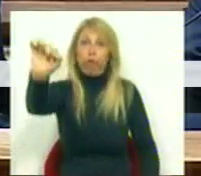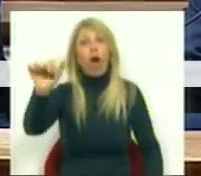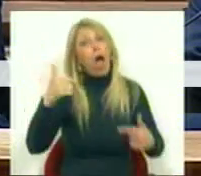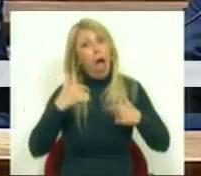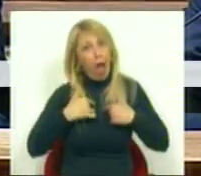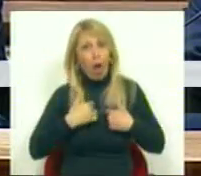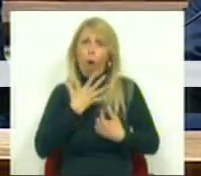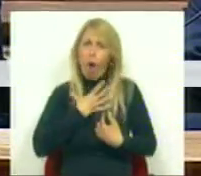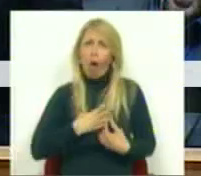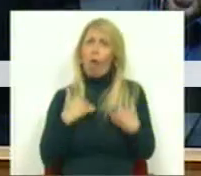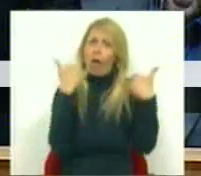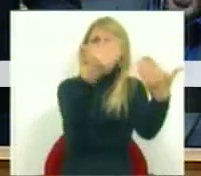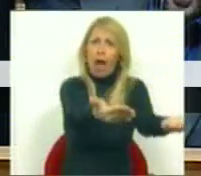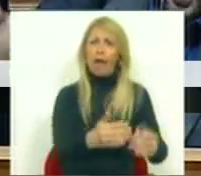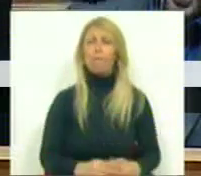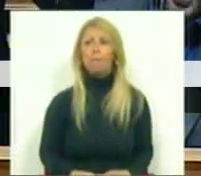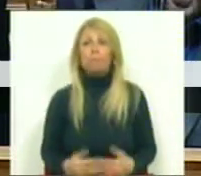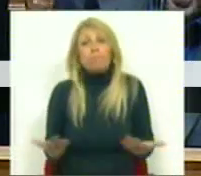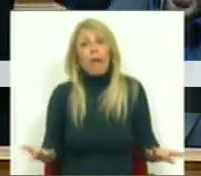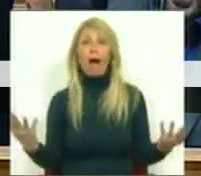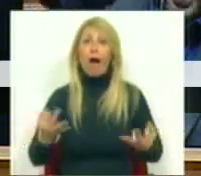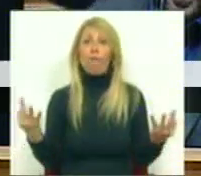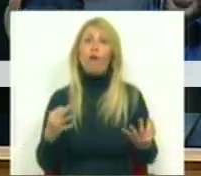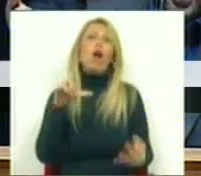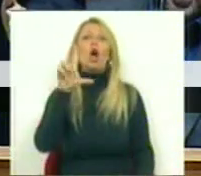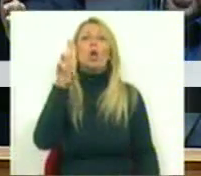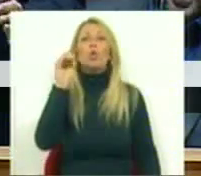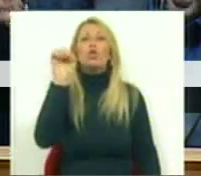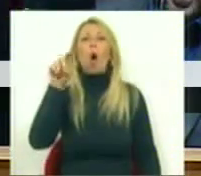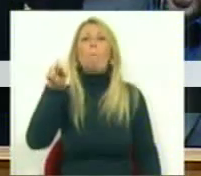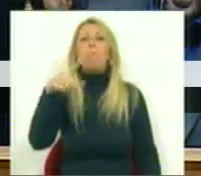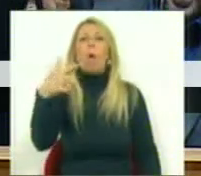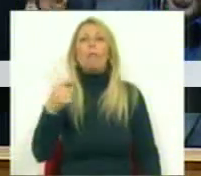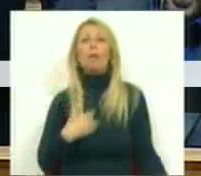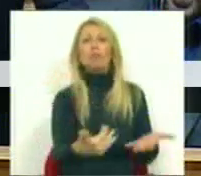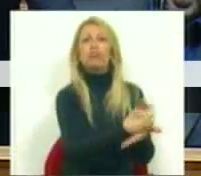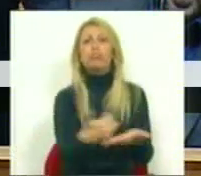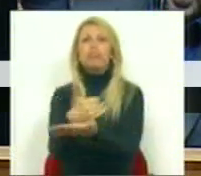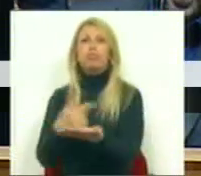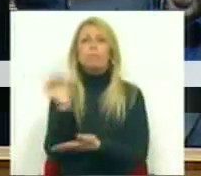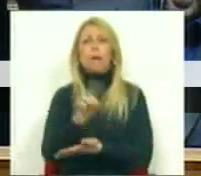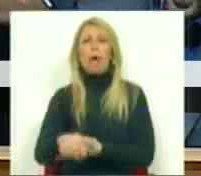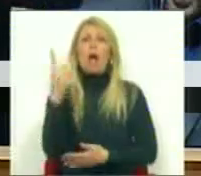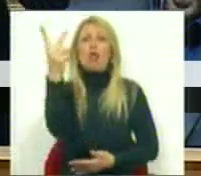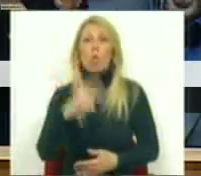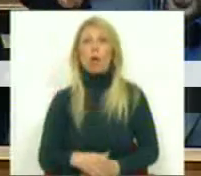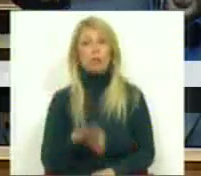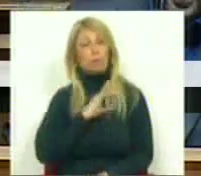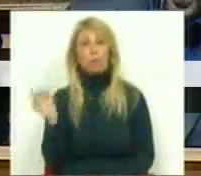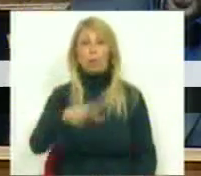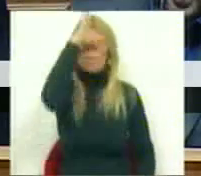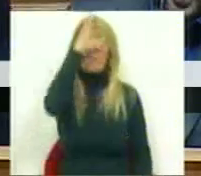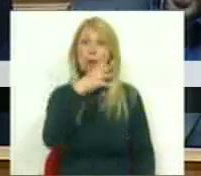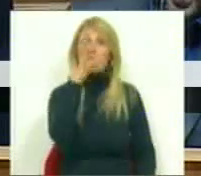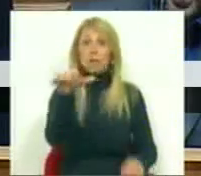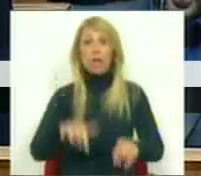gosto em oferecer-lhe. O facto é que a Luz ao Ponte cobrou 2 vezes e o Sr. Primeiro-Ministro anunciou aqui, creio